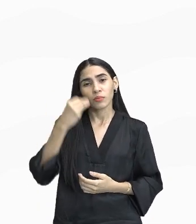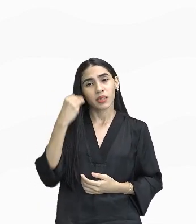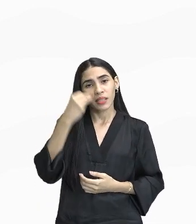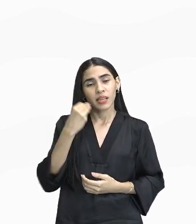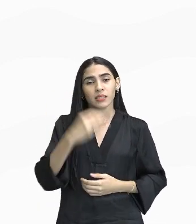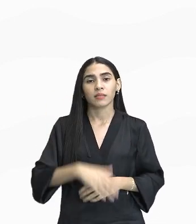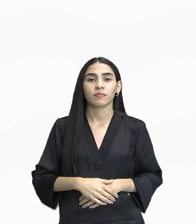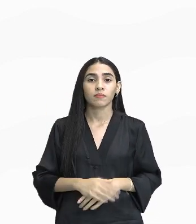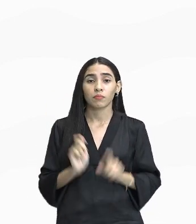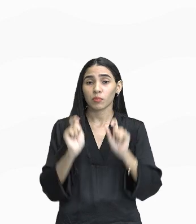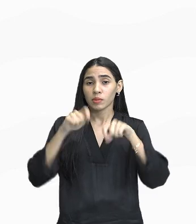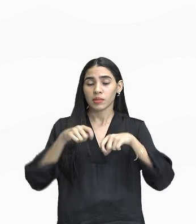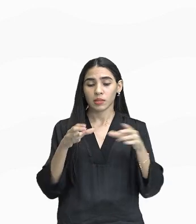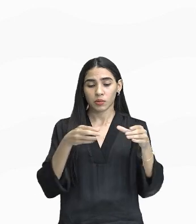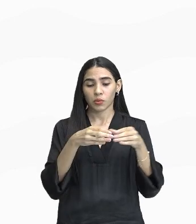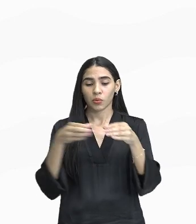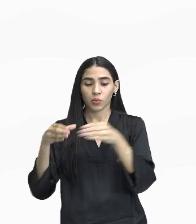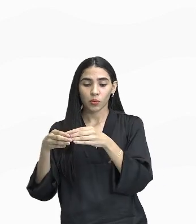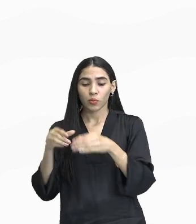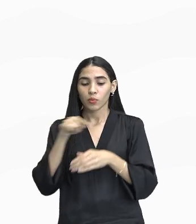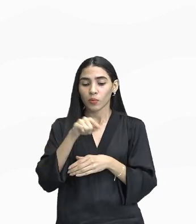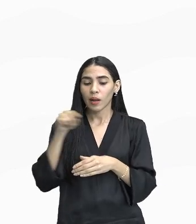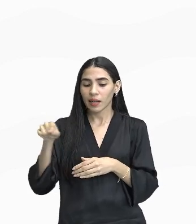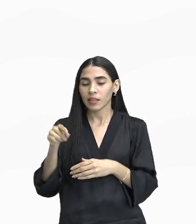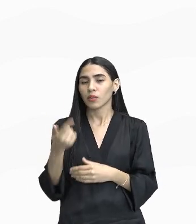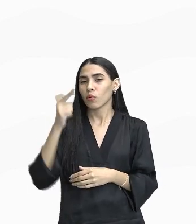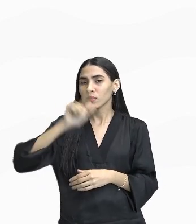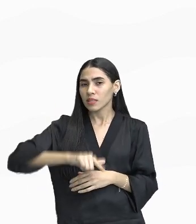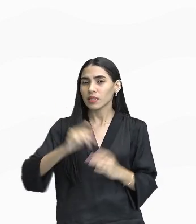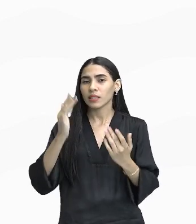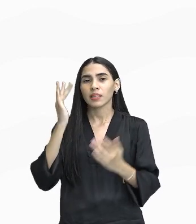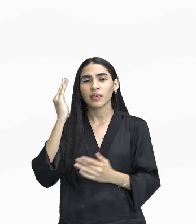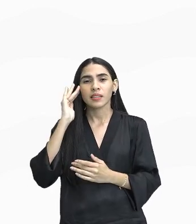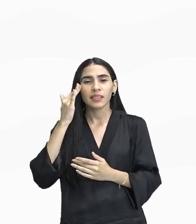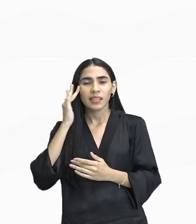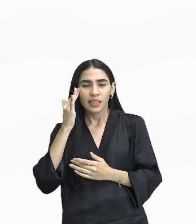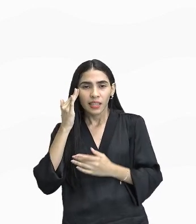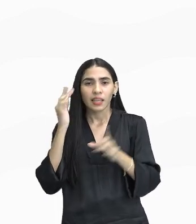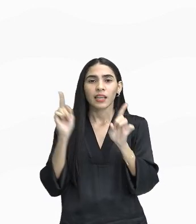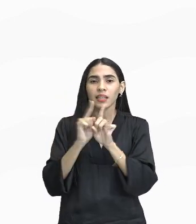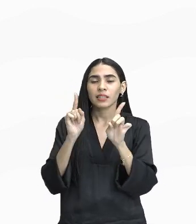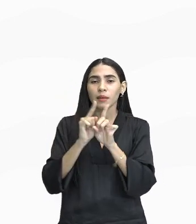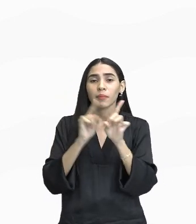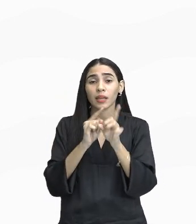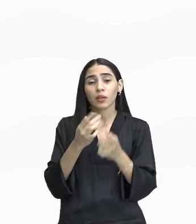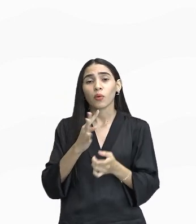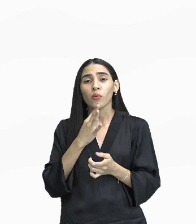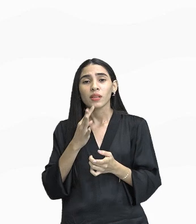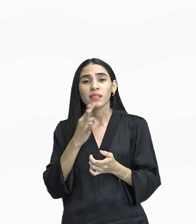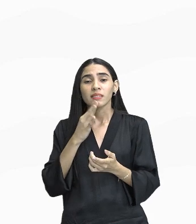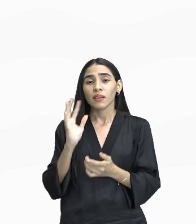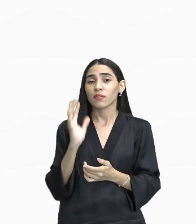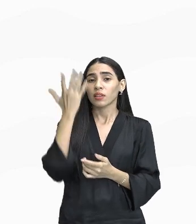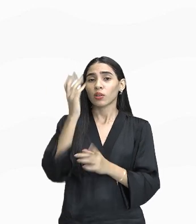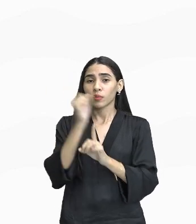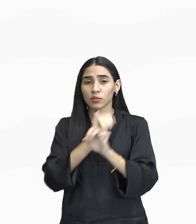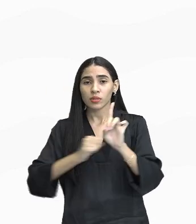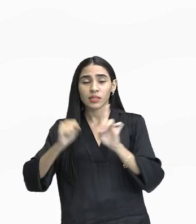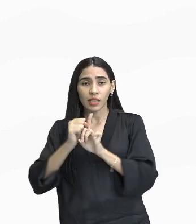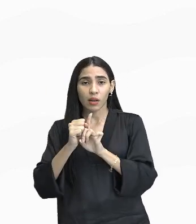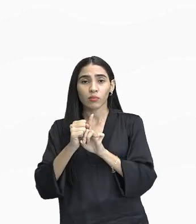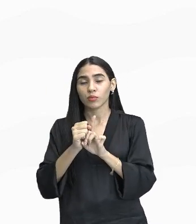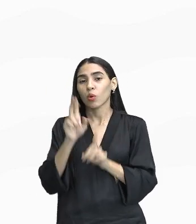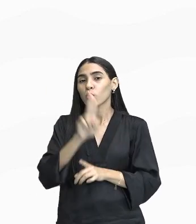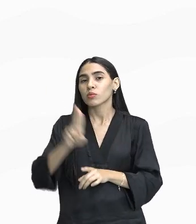ela possibilita aos grupos reconfigurar um determinado fenômeno social para o senso